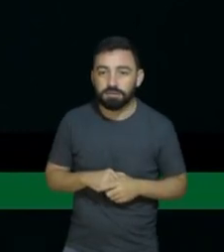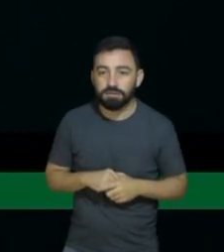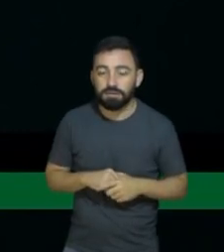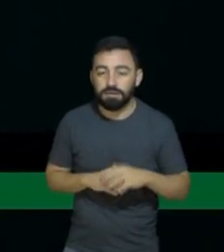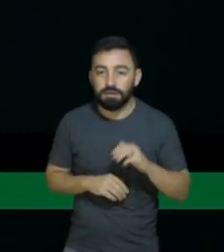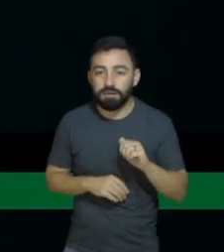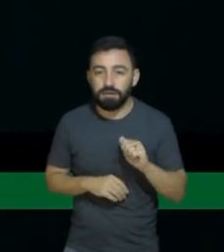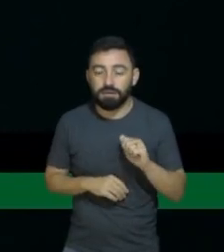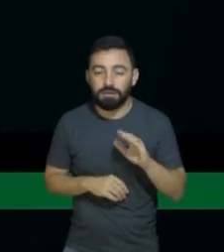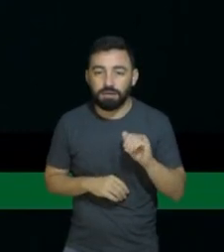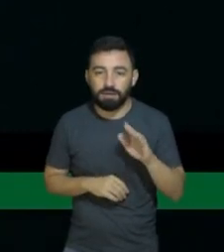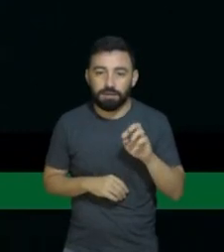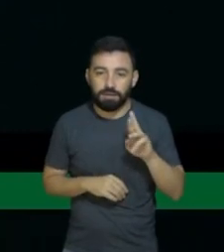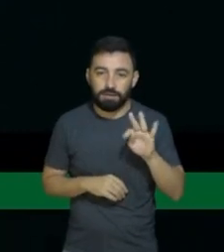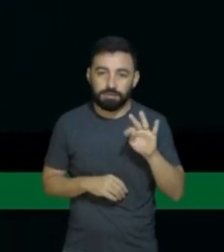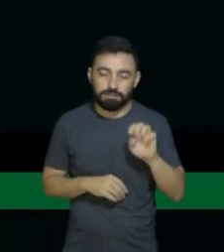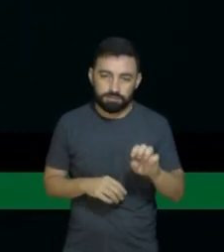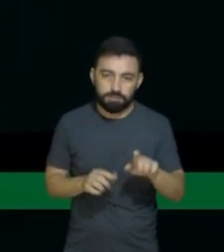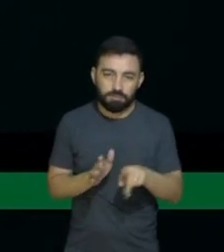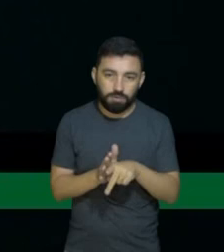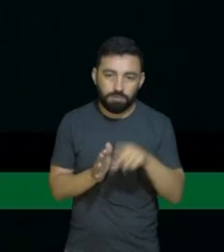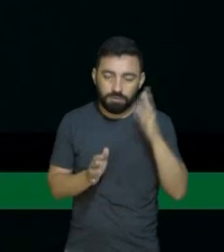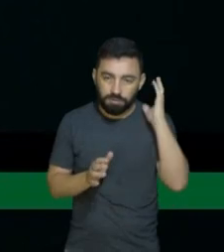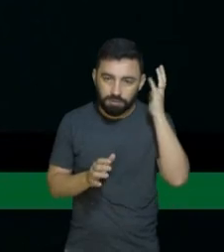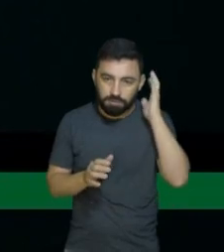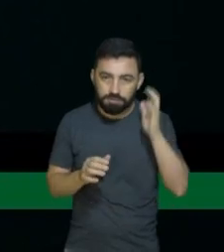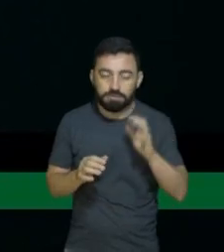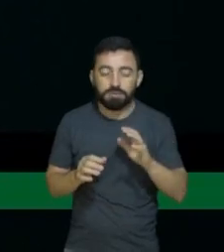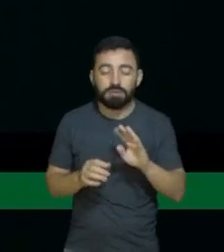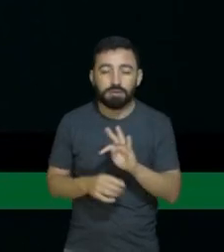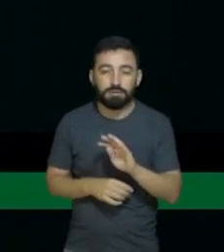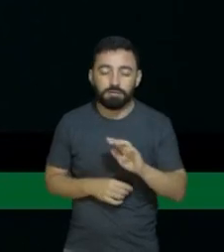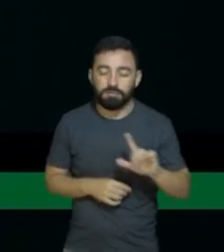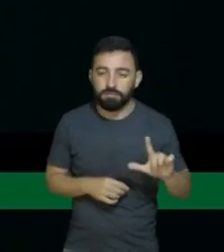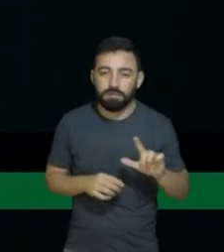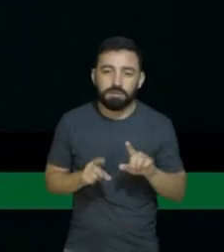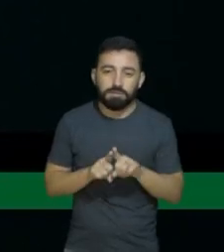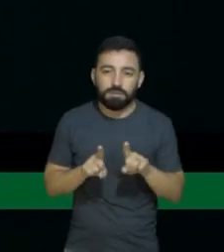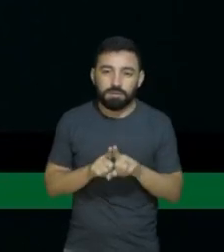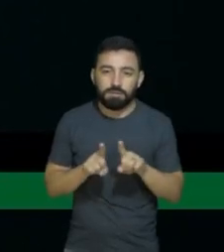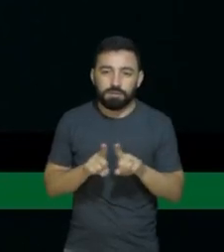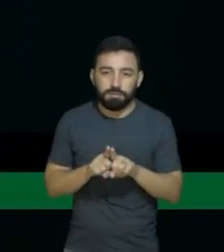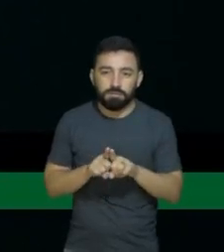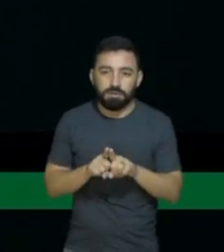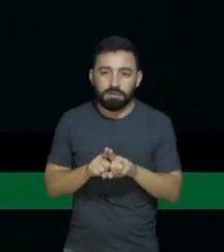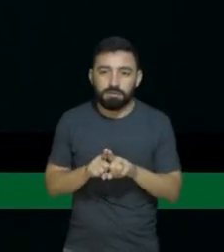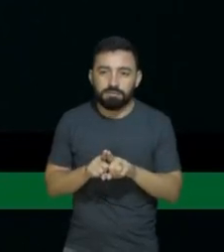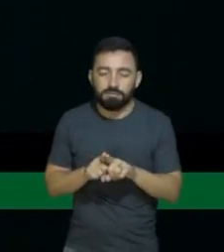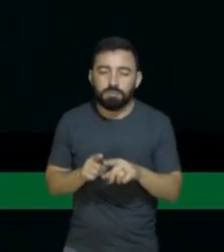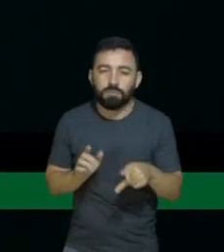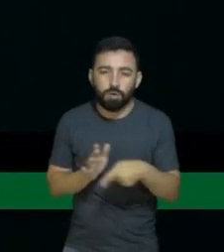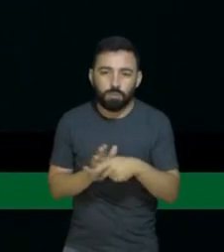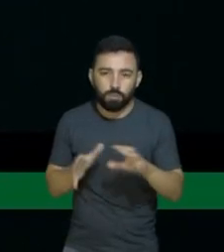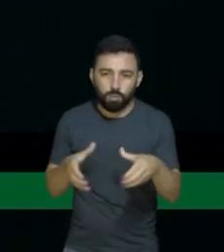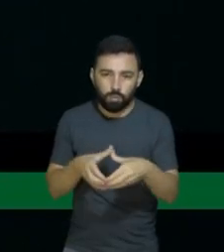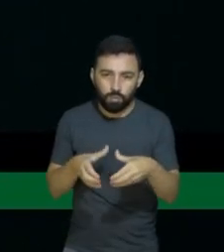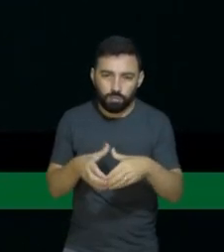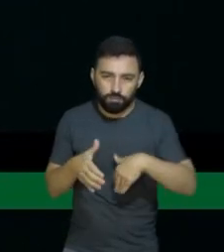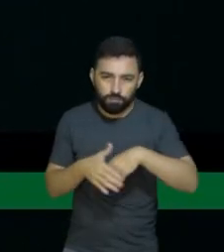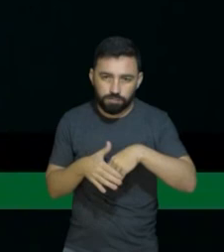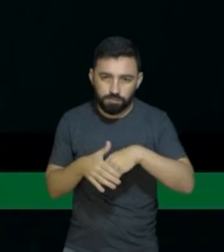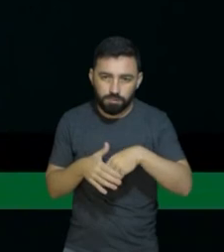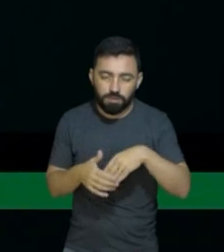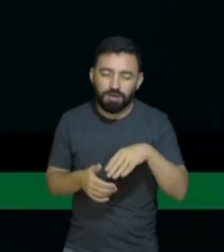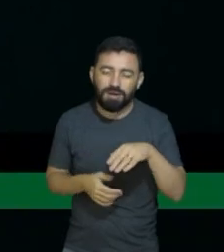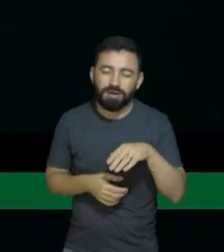Associação Catarinense de emissoras de rádio e televisão faz parte parte também da diretoria do clube atlético Herman o clube Atlético de